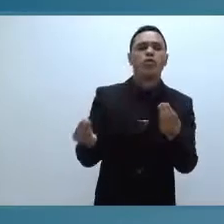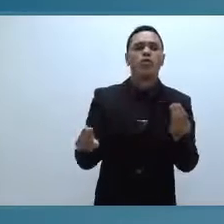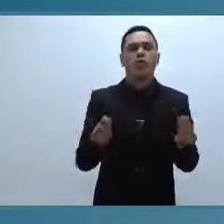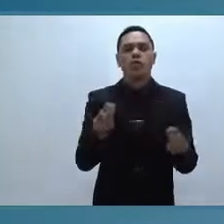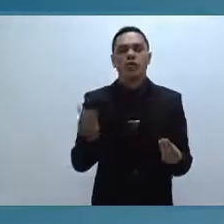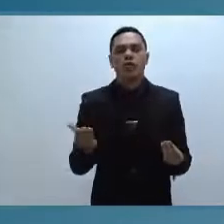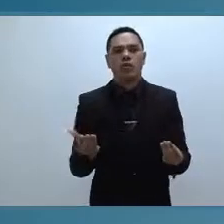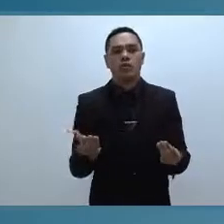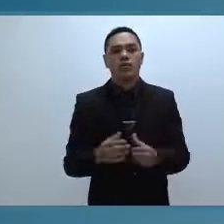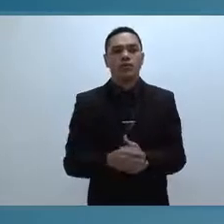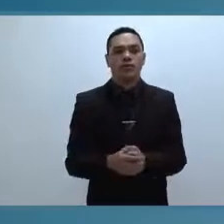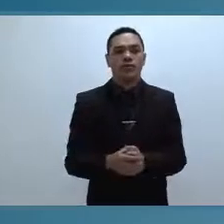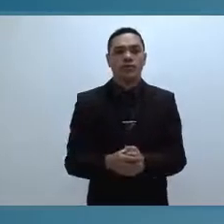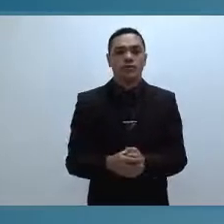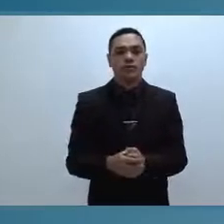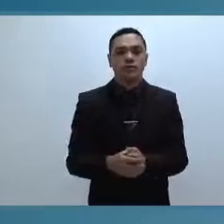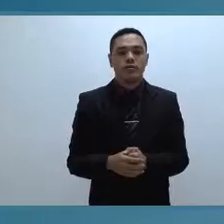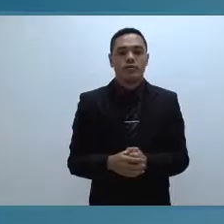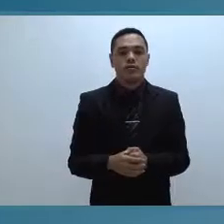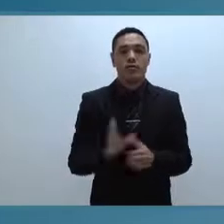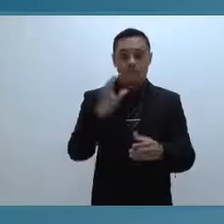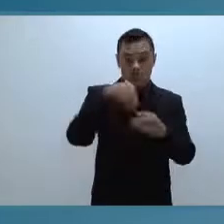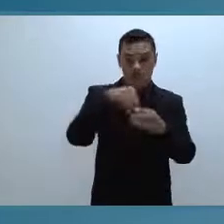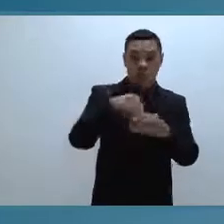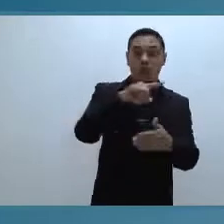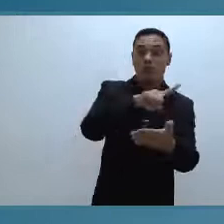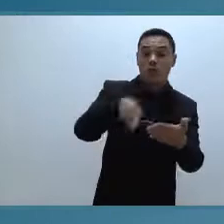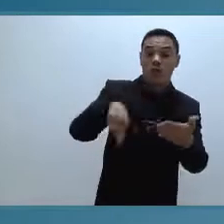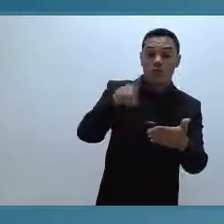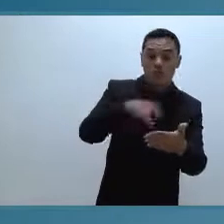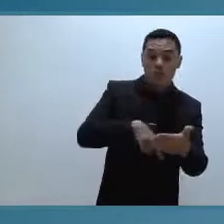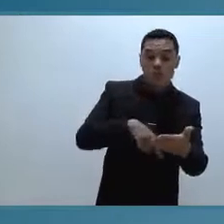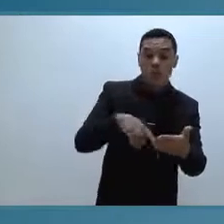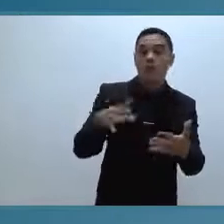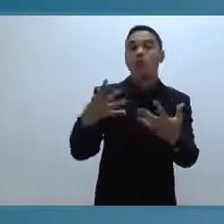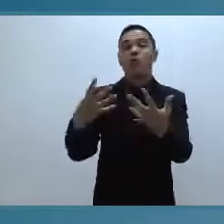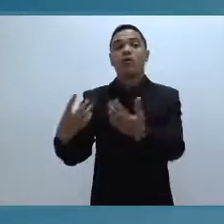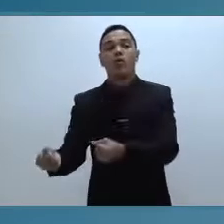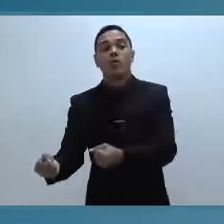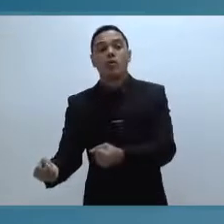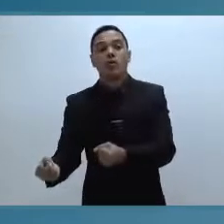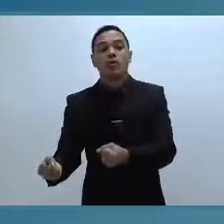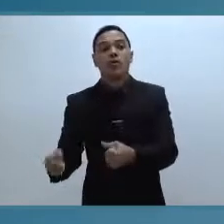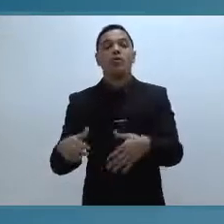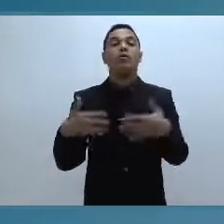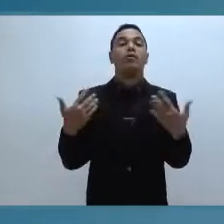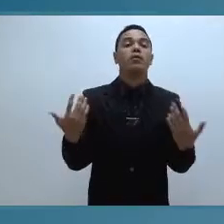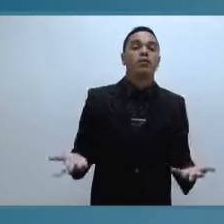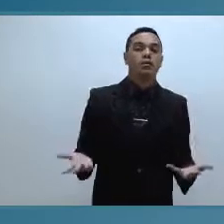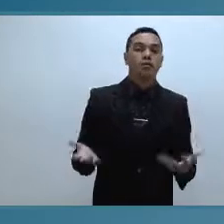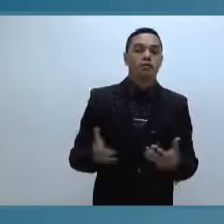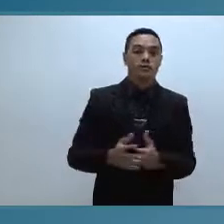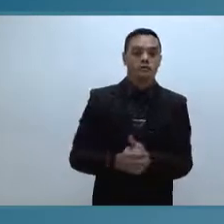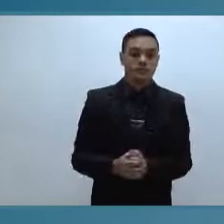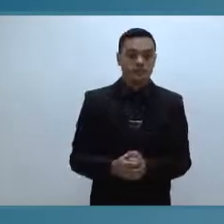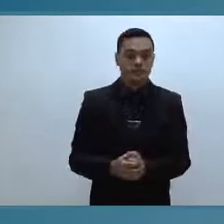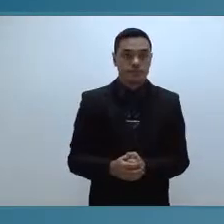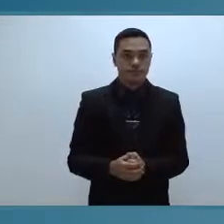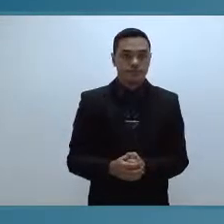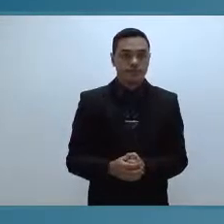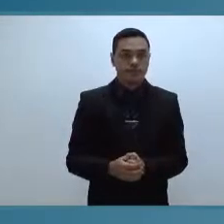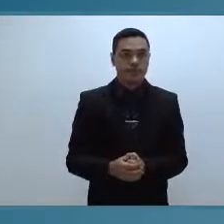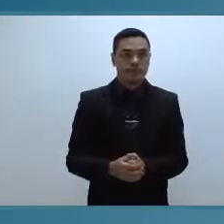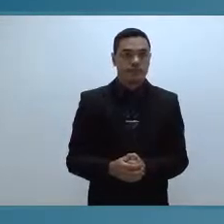do deferimento ou Vossa Excelência converge ao voto do desembargador Constantino que se manifesta